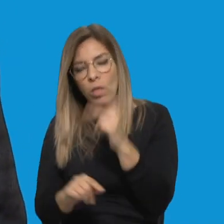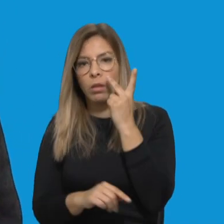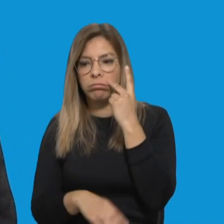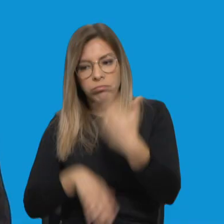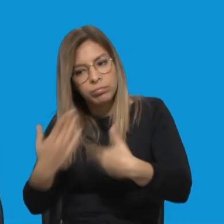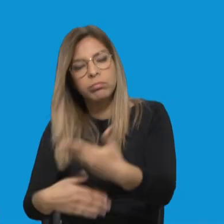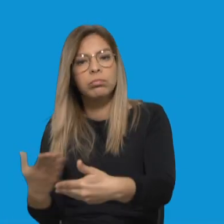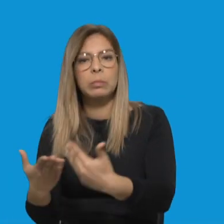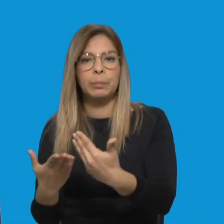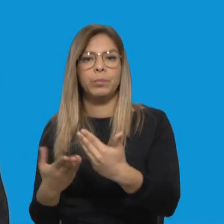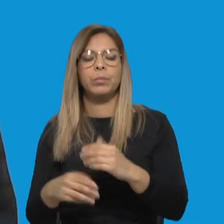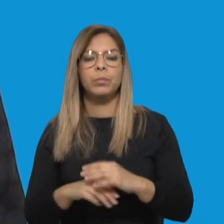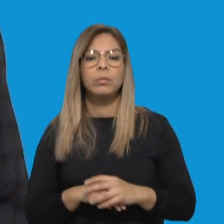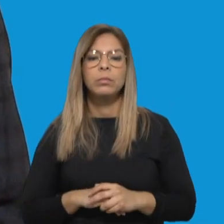Ora,